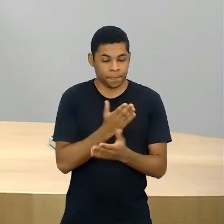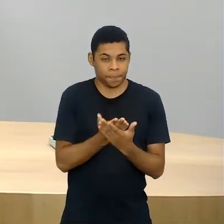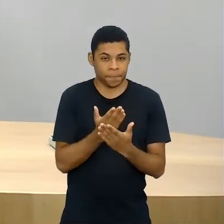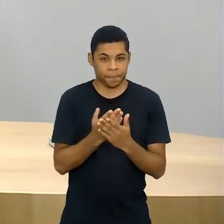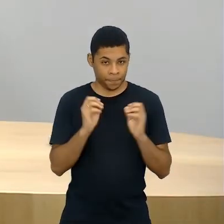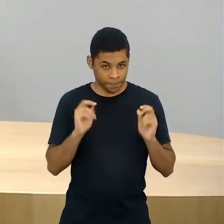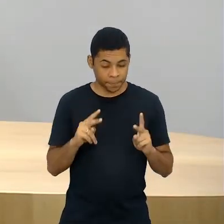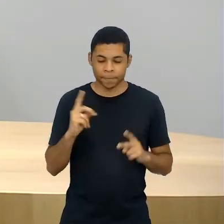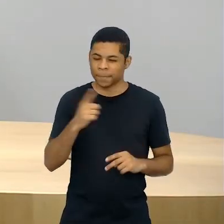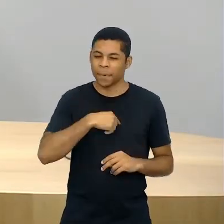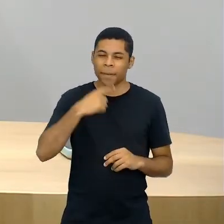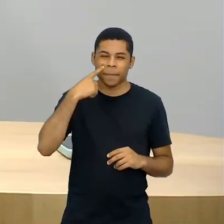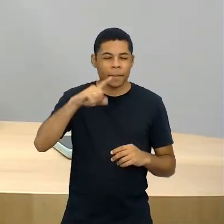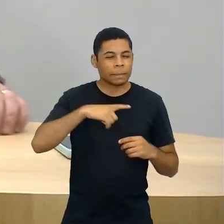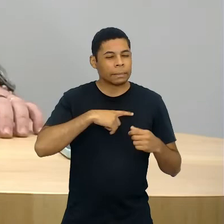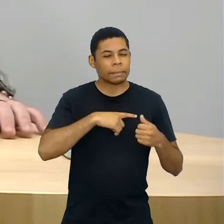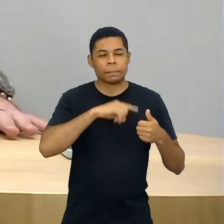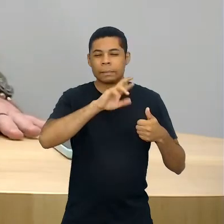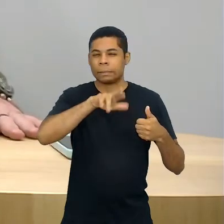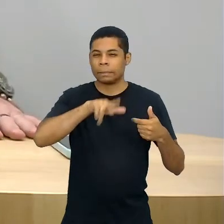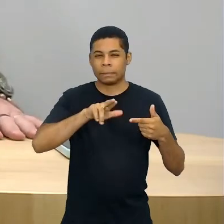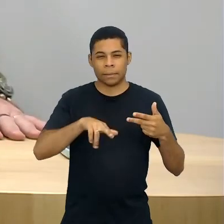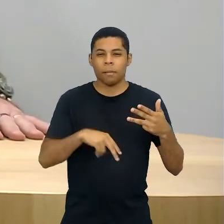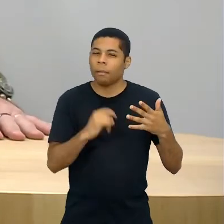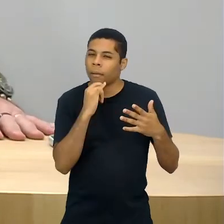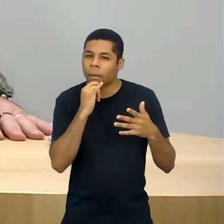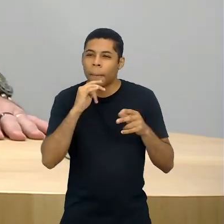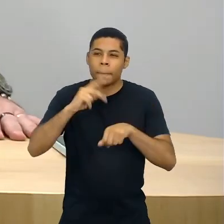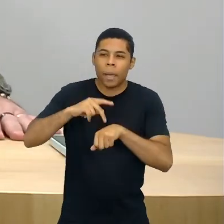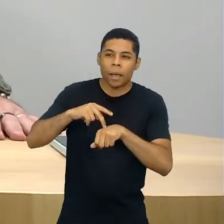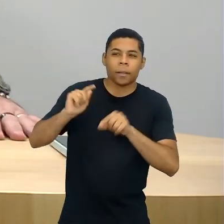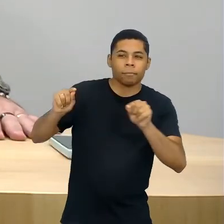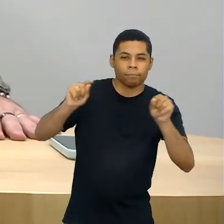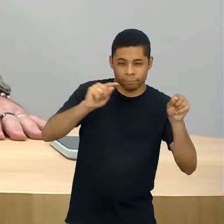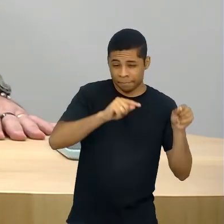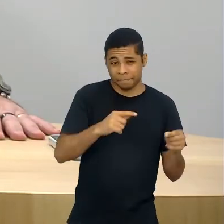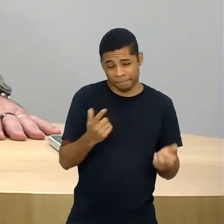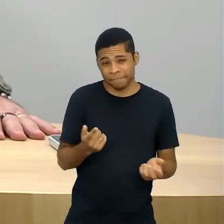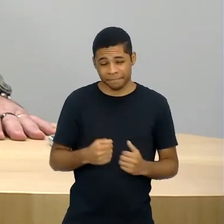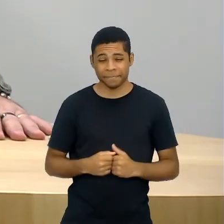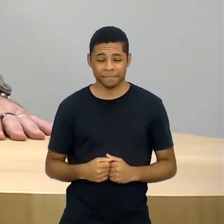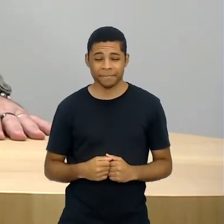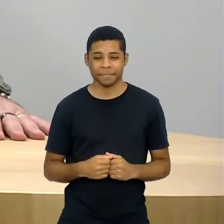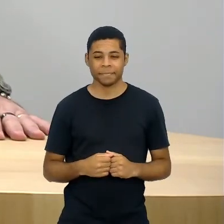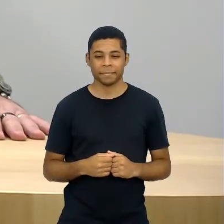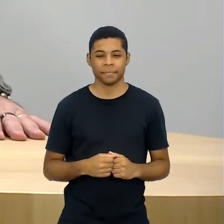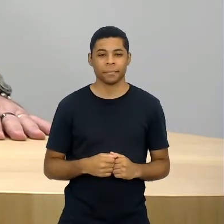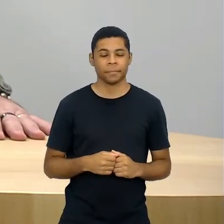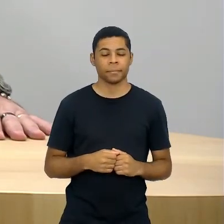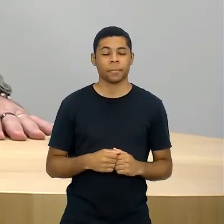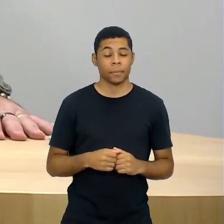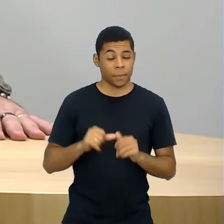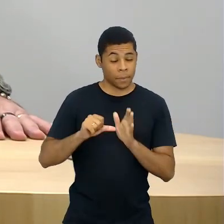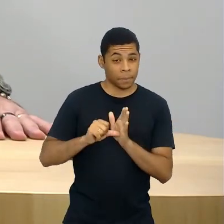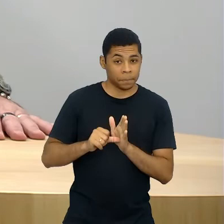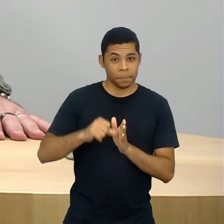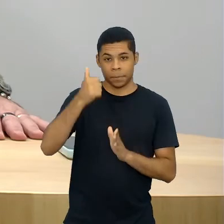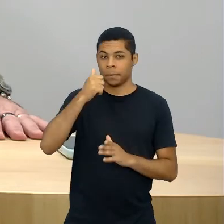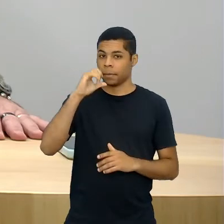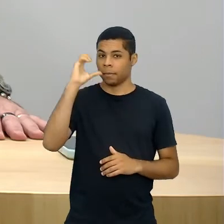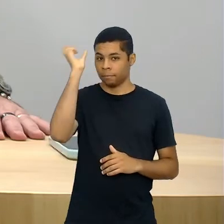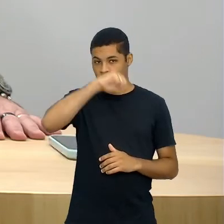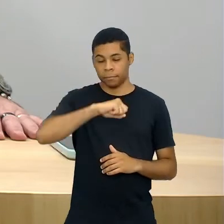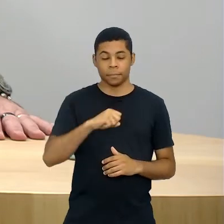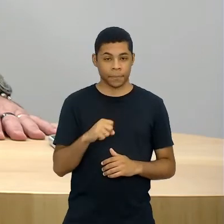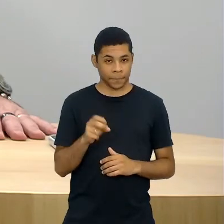né? Então vimos aí vários exemplos aí de rochas, né, que, né, nessa primeira parte a gente